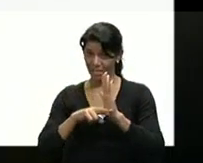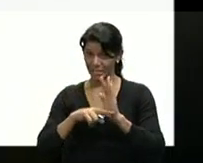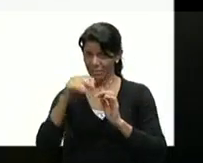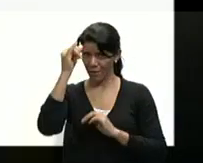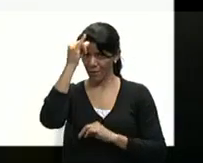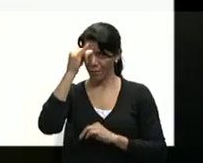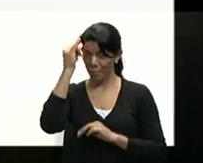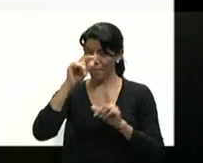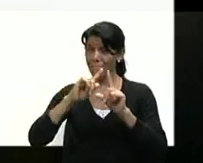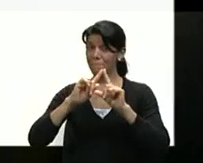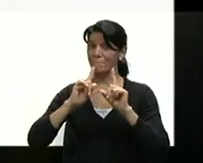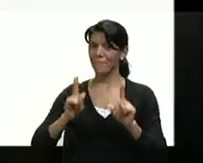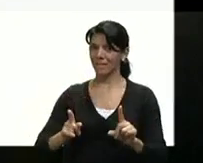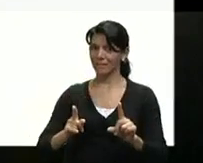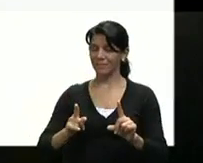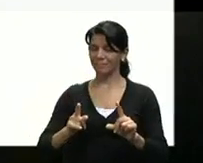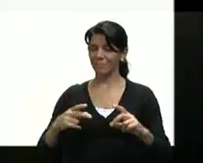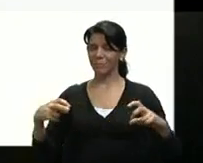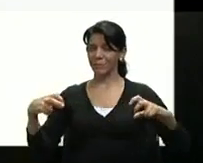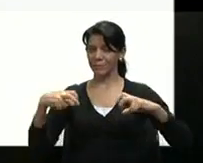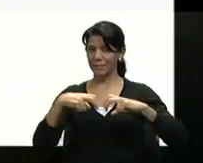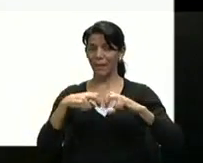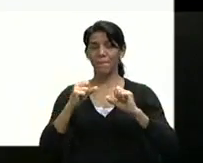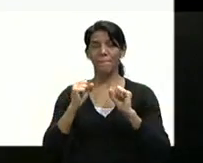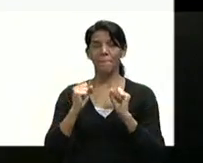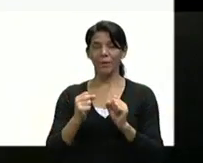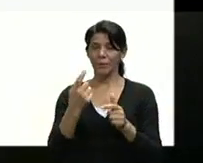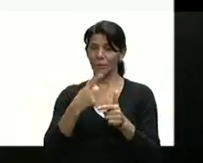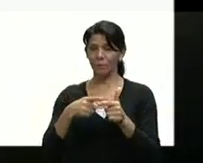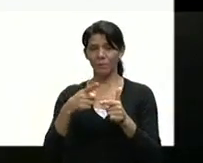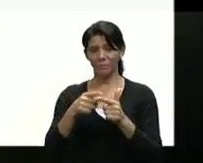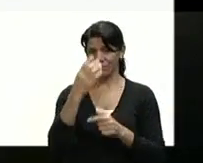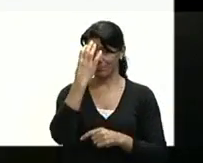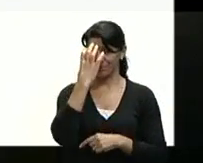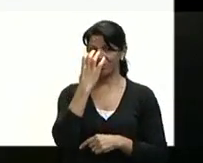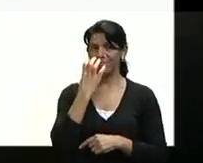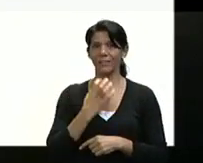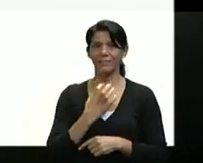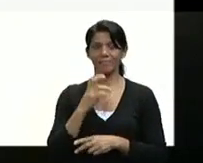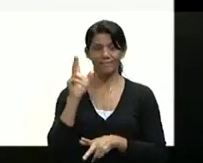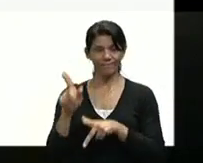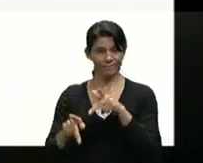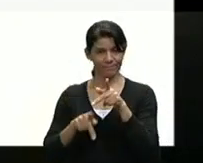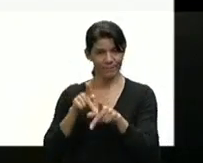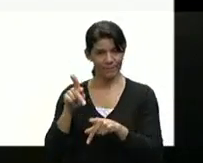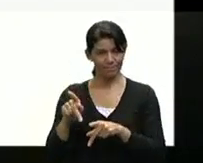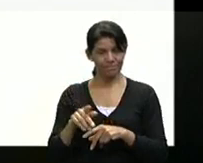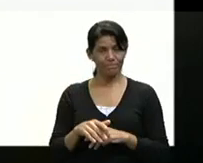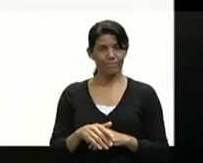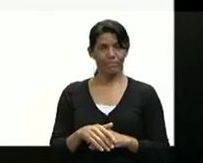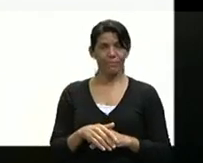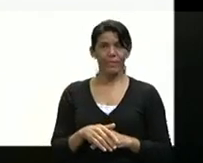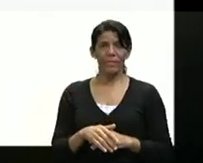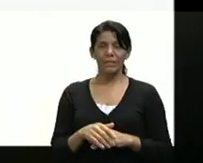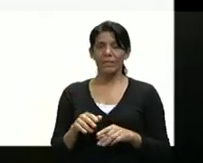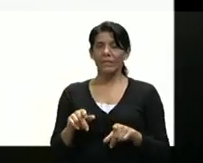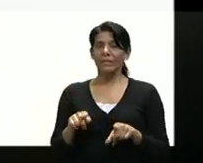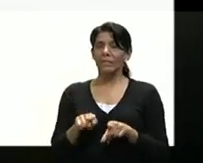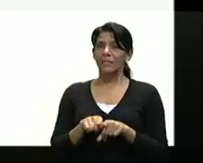num contexto de um acidente, podem gerar problemas muito sérios à população.